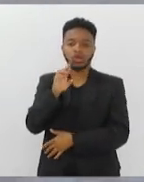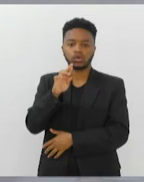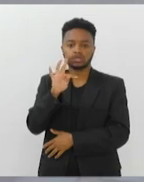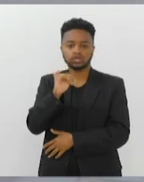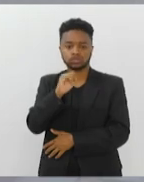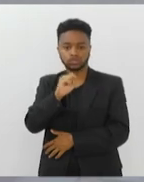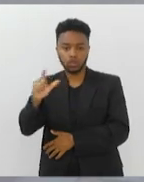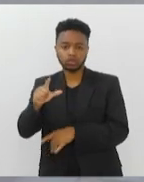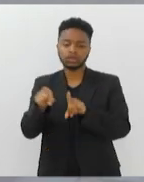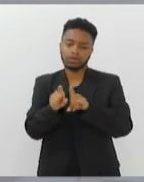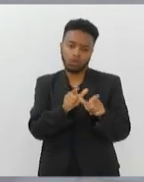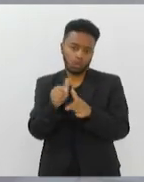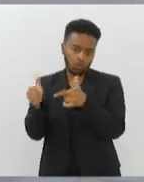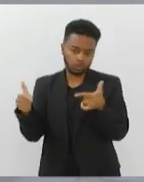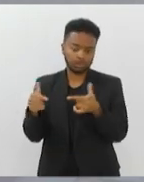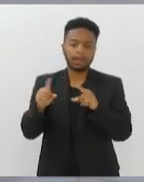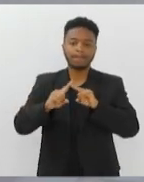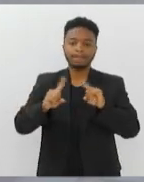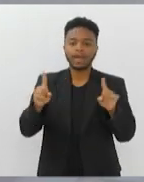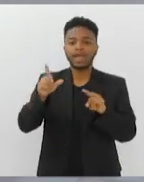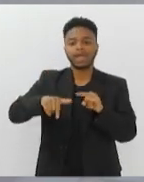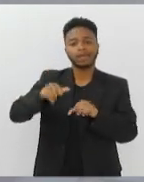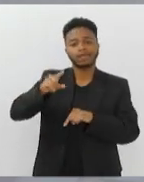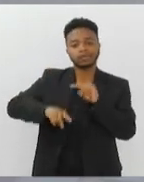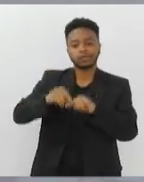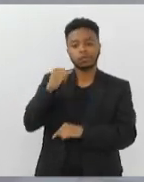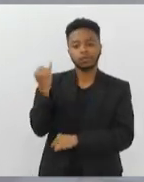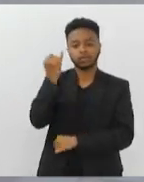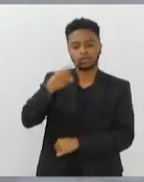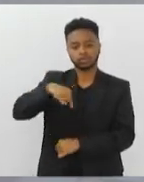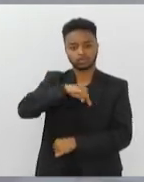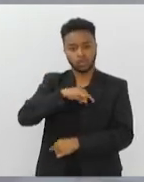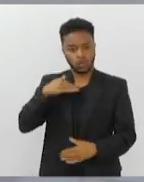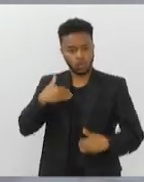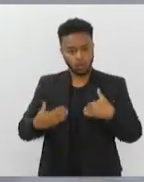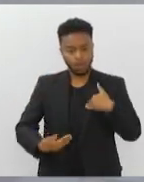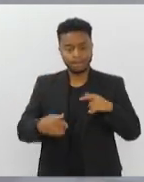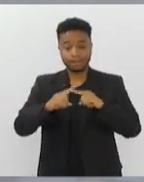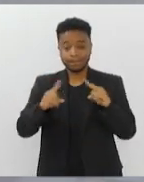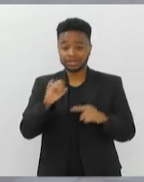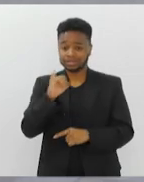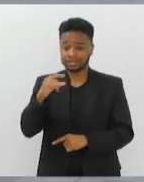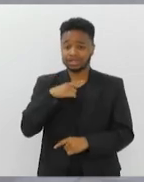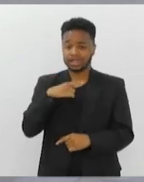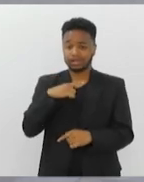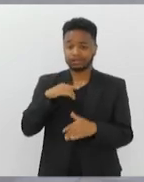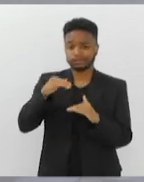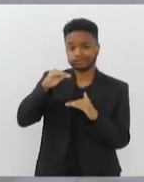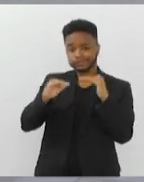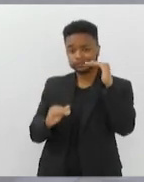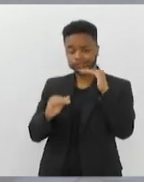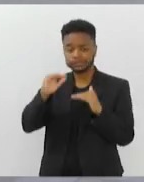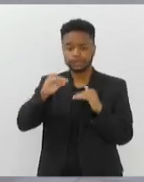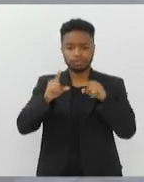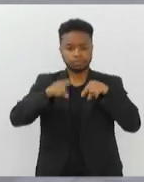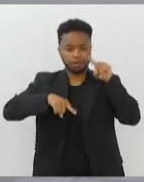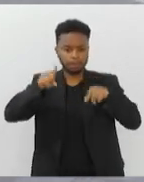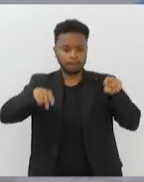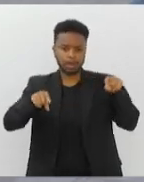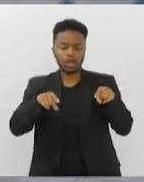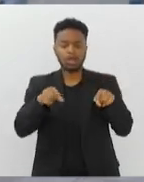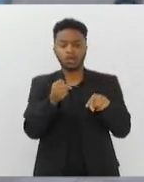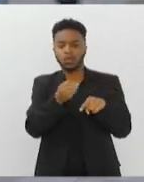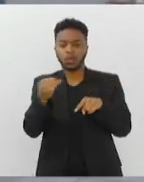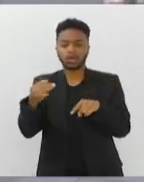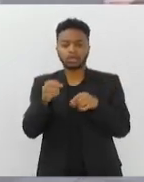testosterona, estrogênio, ou seja, é uma substância vital para o nosso corpo. Só que quando existe um desequilíbrio, né, da proporção das